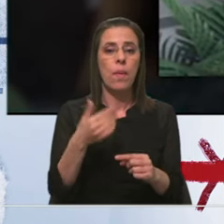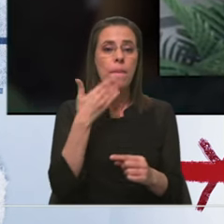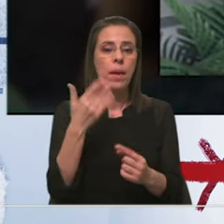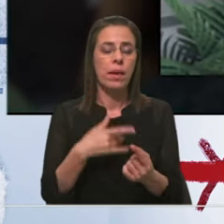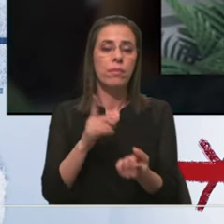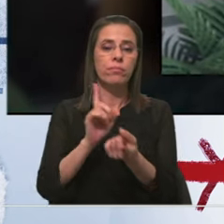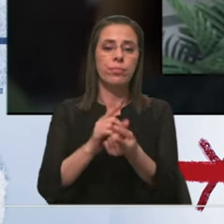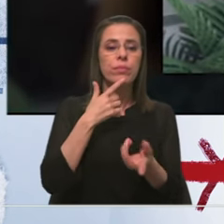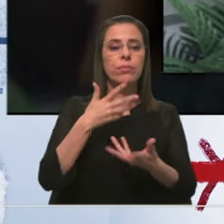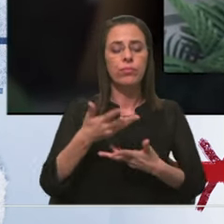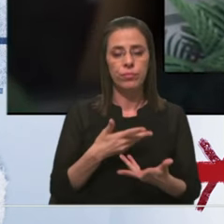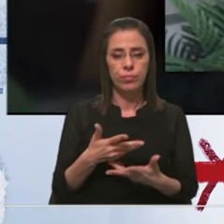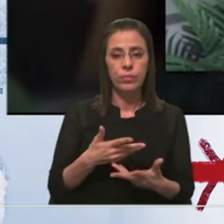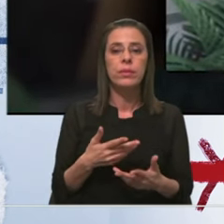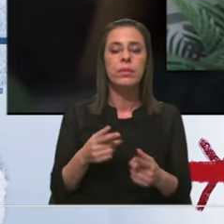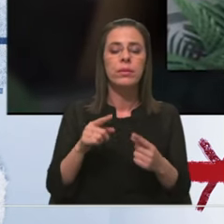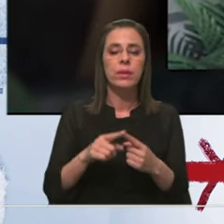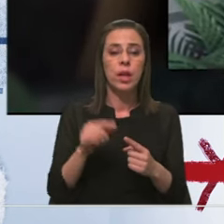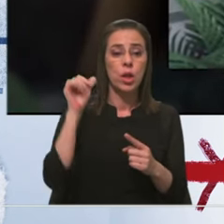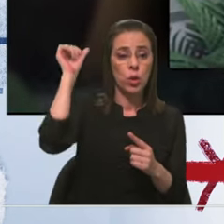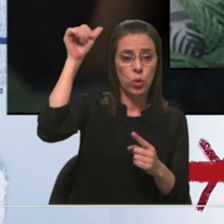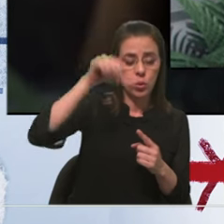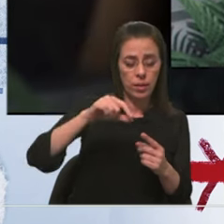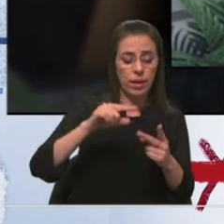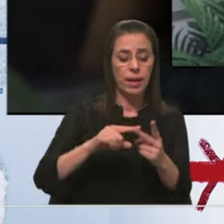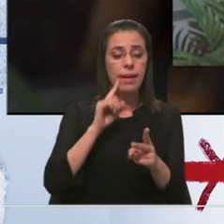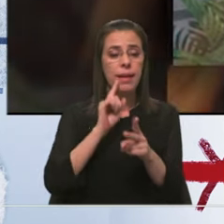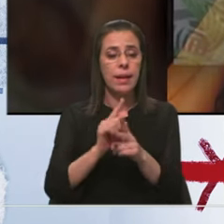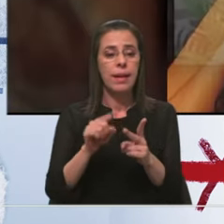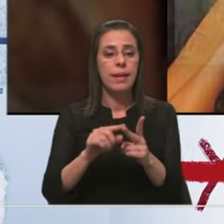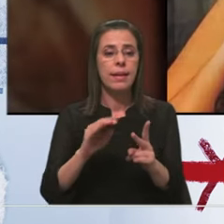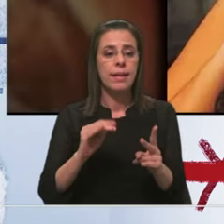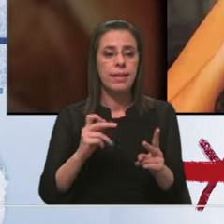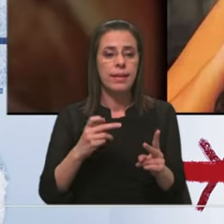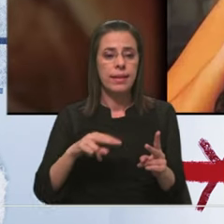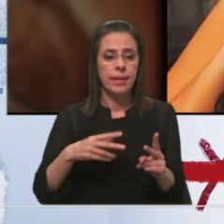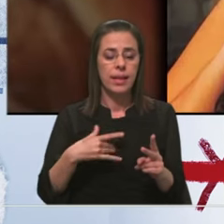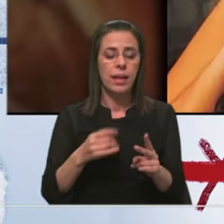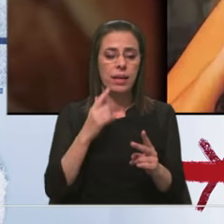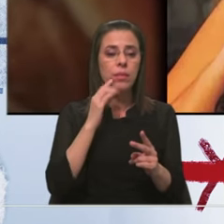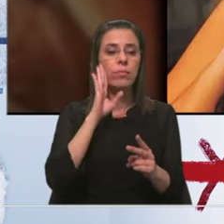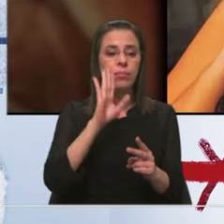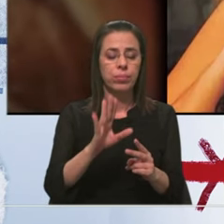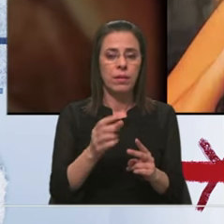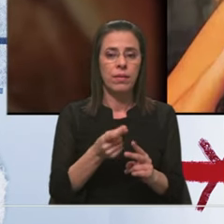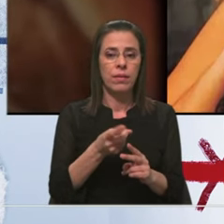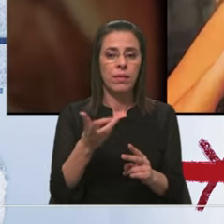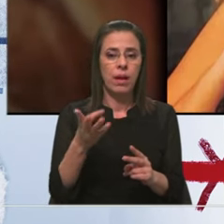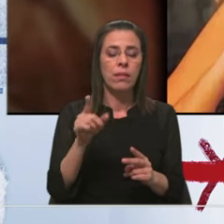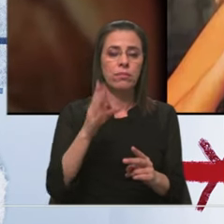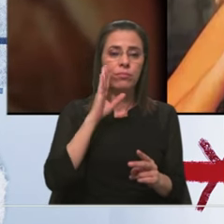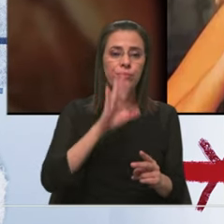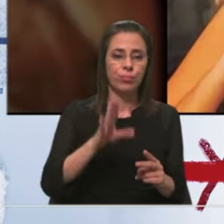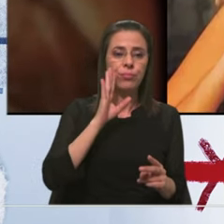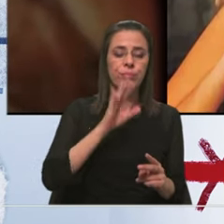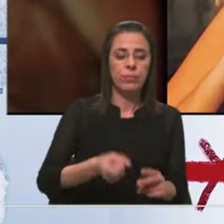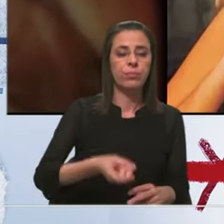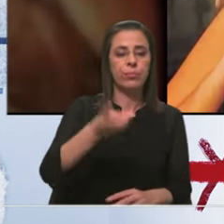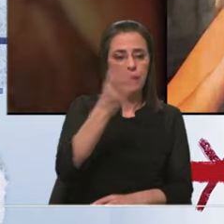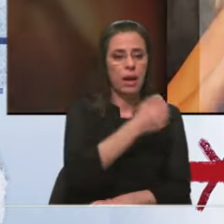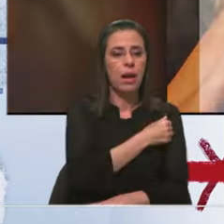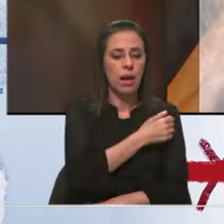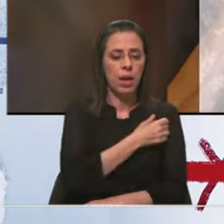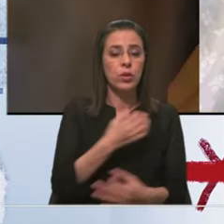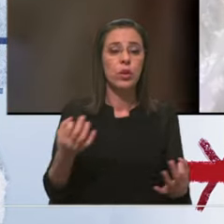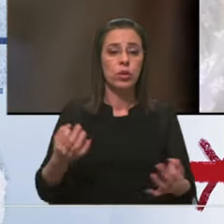manhã à conversa tanto a sobrinha com Sandra Silva chegaram a pernoitar várias vezes nesta casa